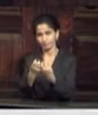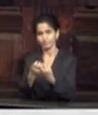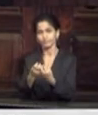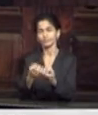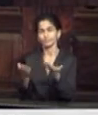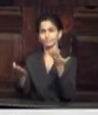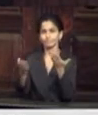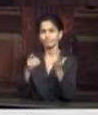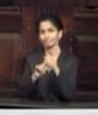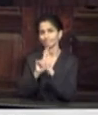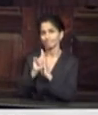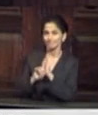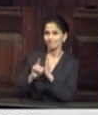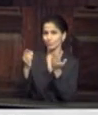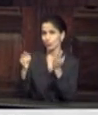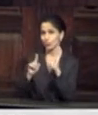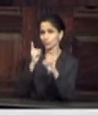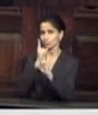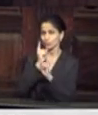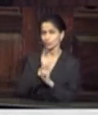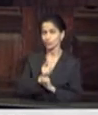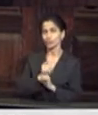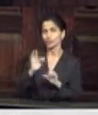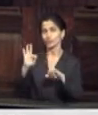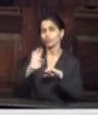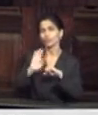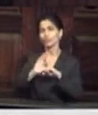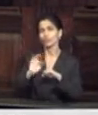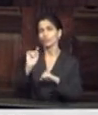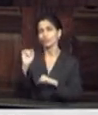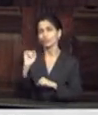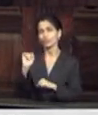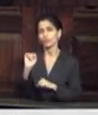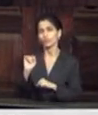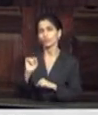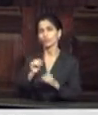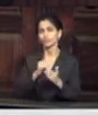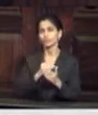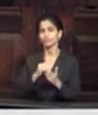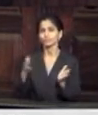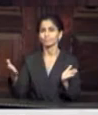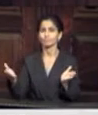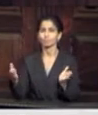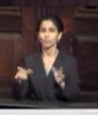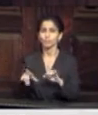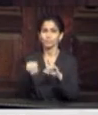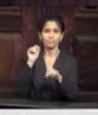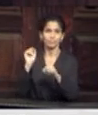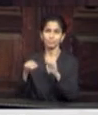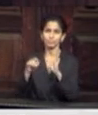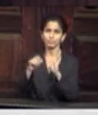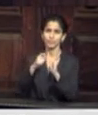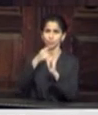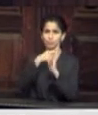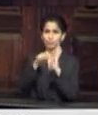um balanço crítico da situação da FAETEC, que nem lançou ainda um edital de seleção de novos